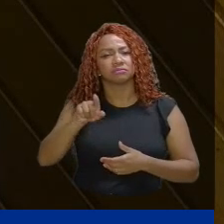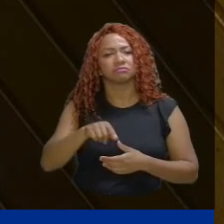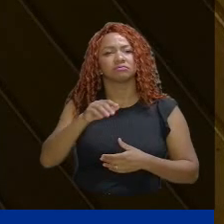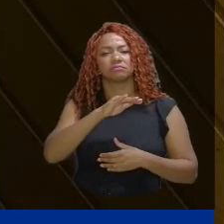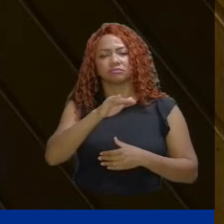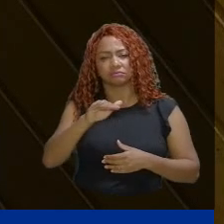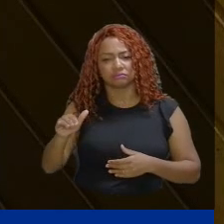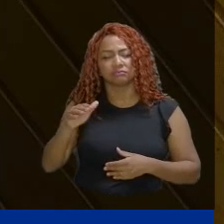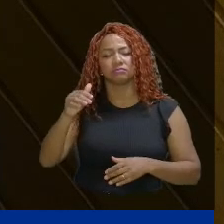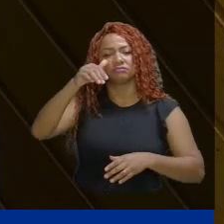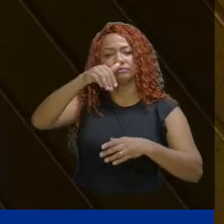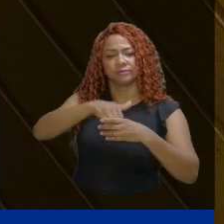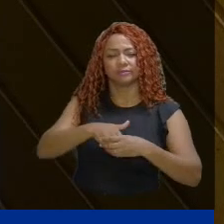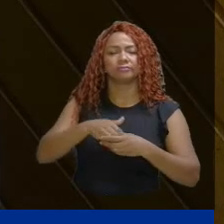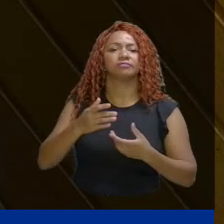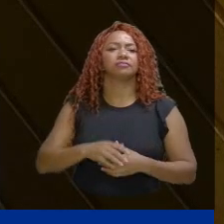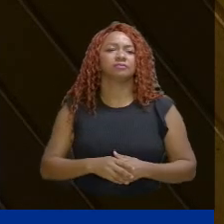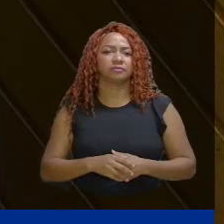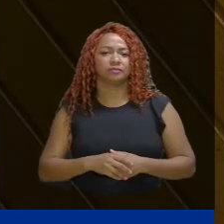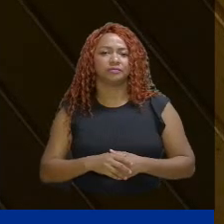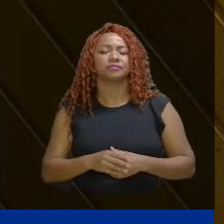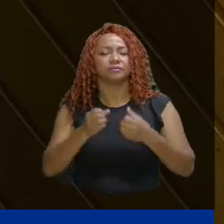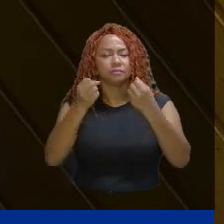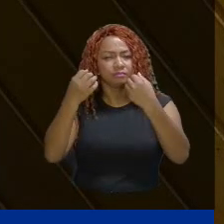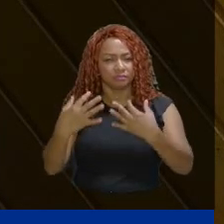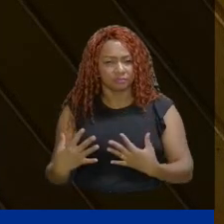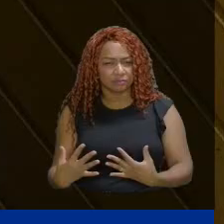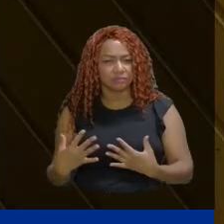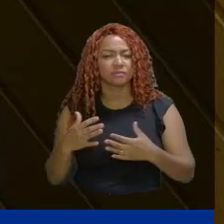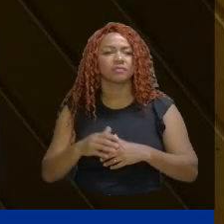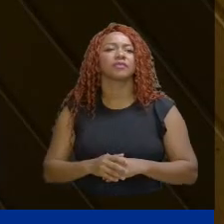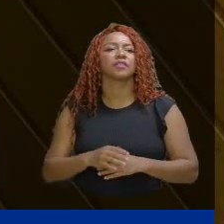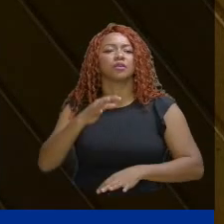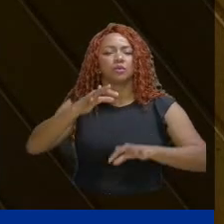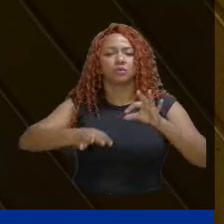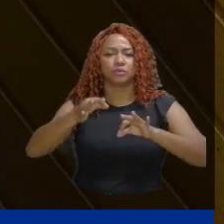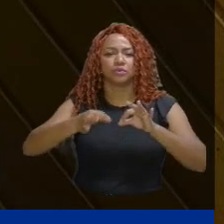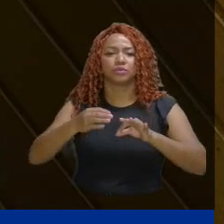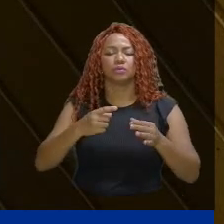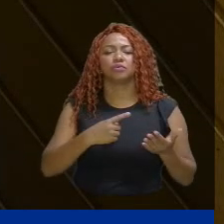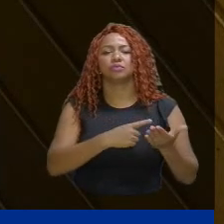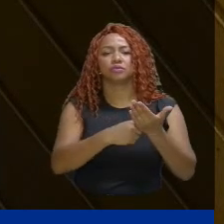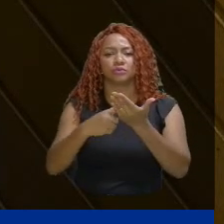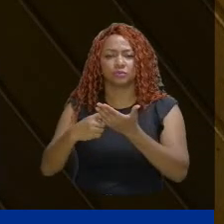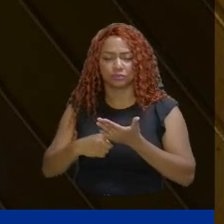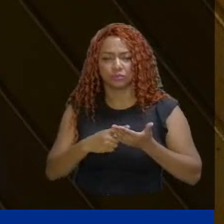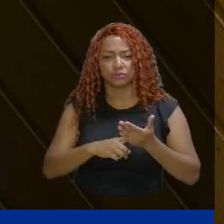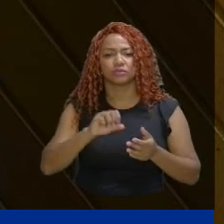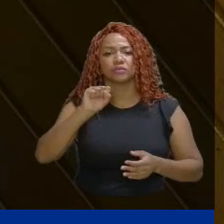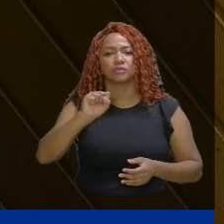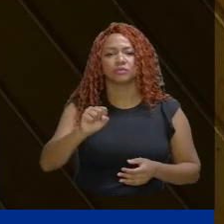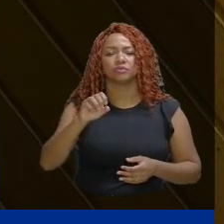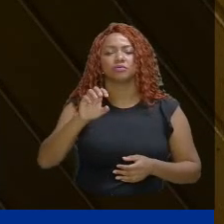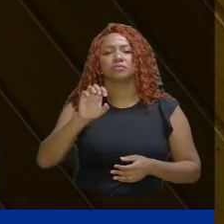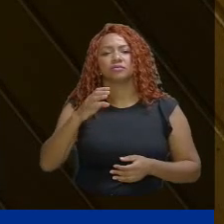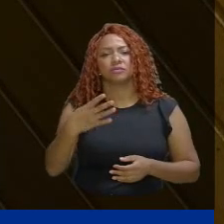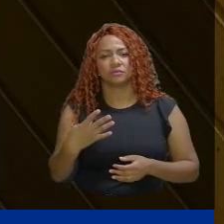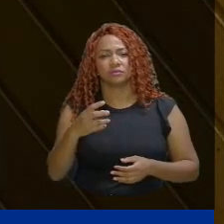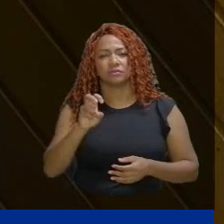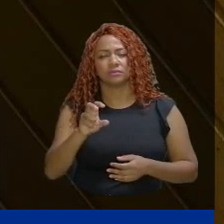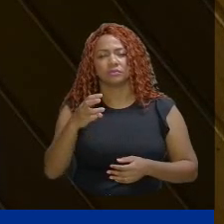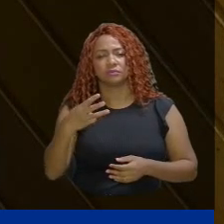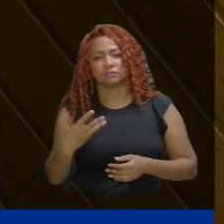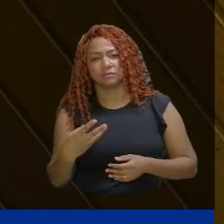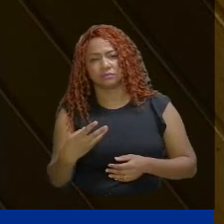da inelegibilidade. Em outras palavras, o julgamento resultou no acórdão TRE número 8453 de